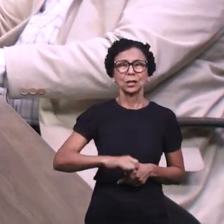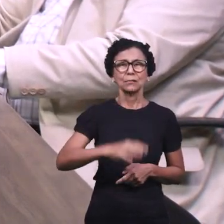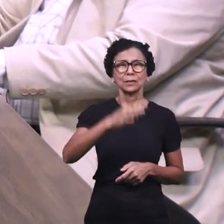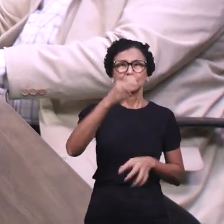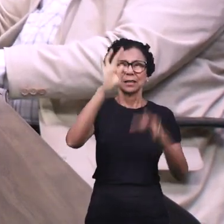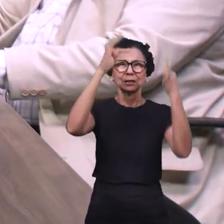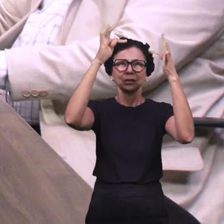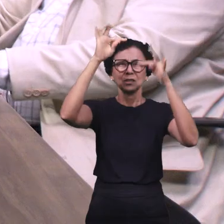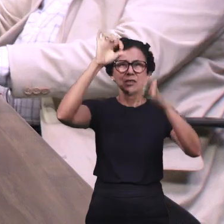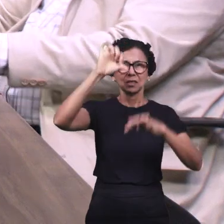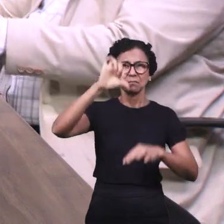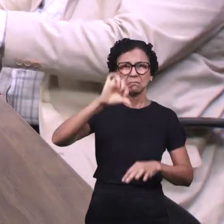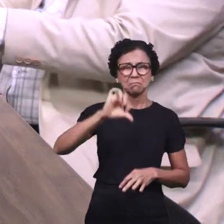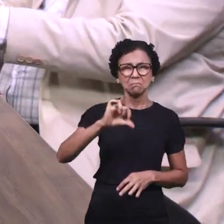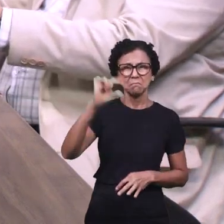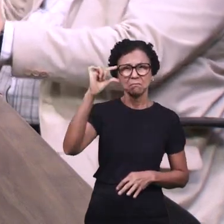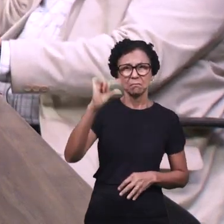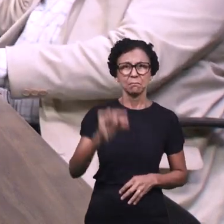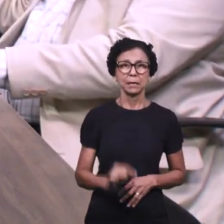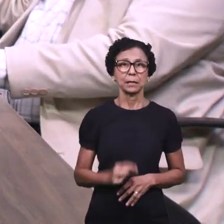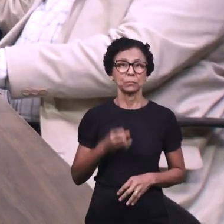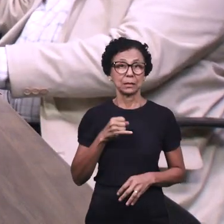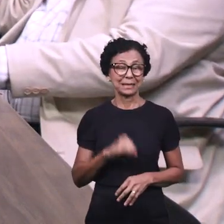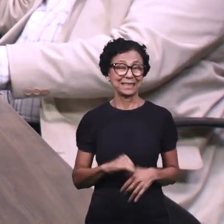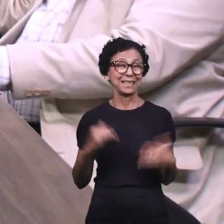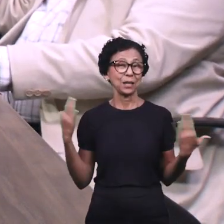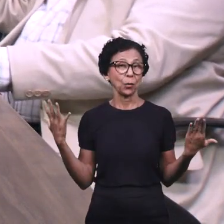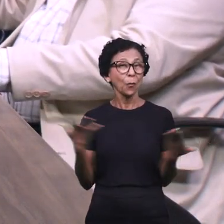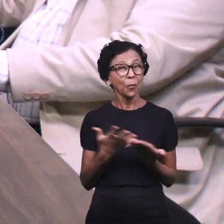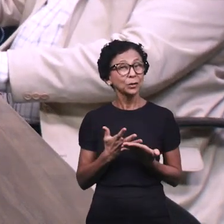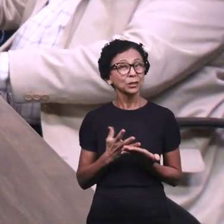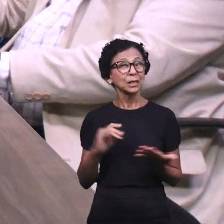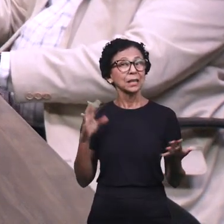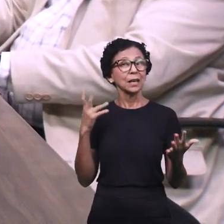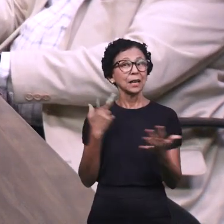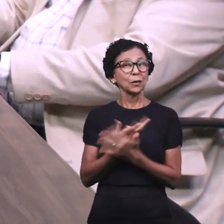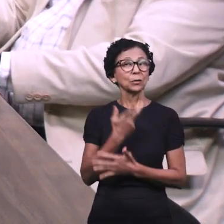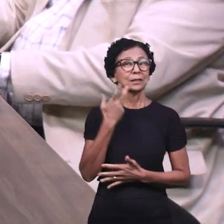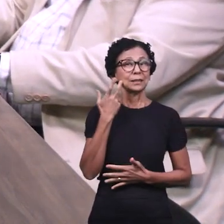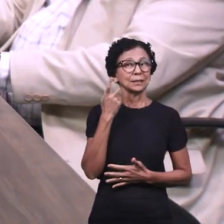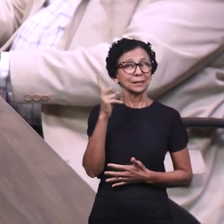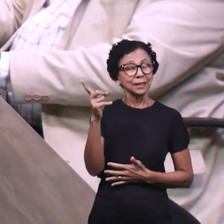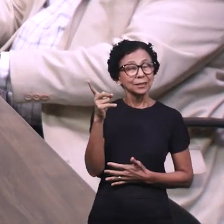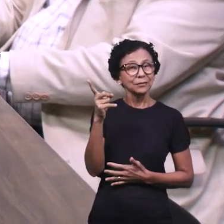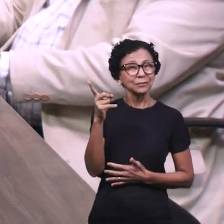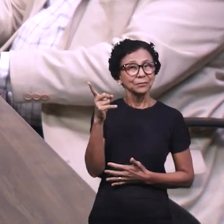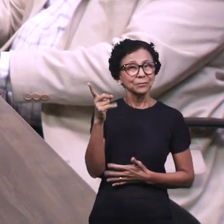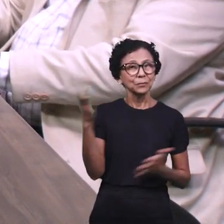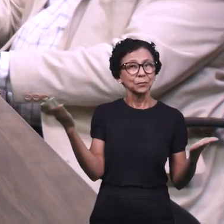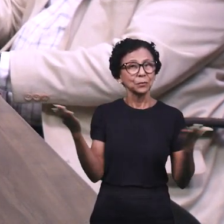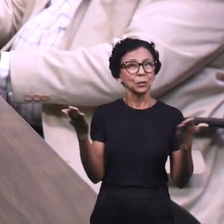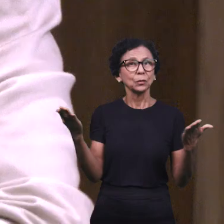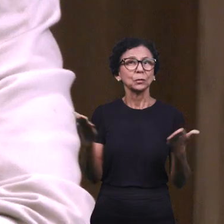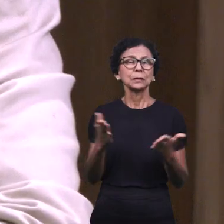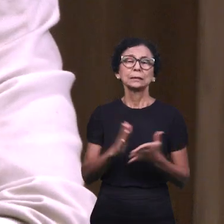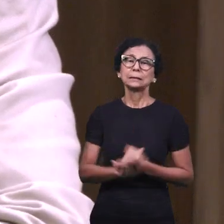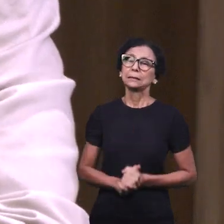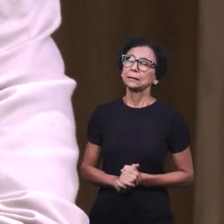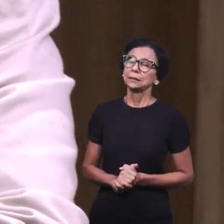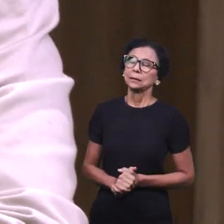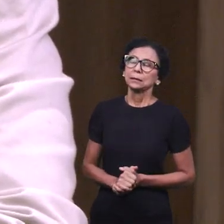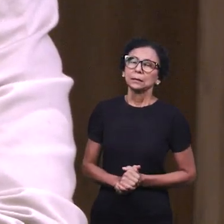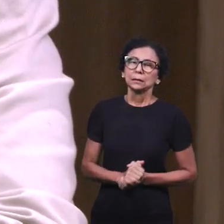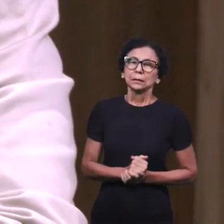hoje. Se nós trouxermos um evento dessa magnitude para os nossos dias, é o que os cientistas